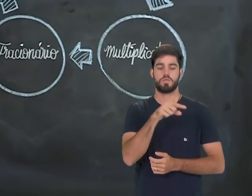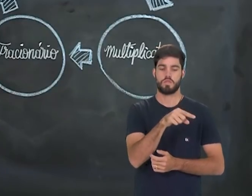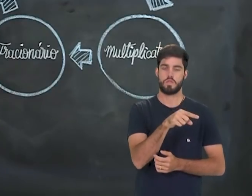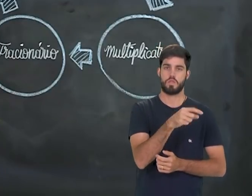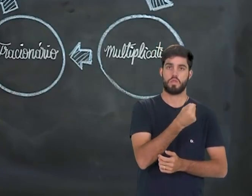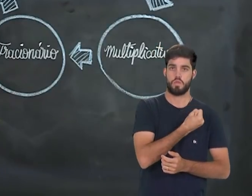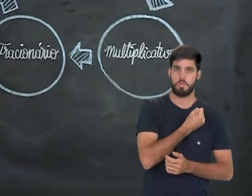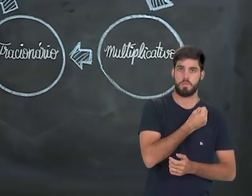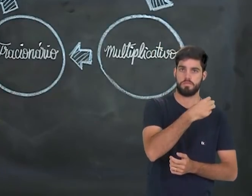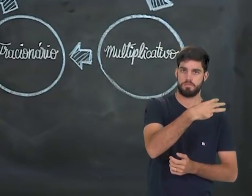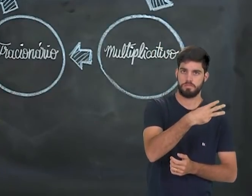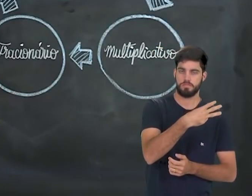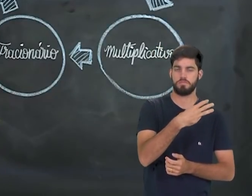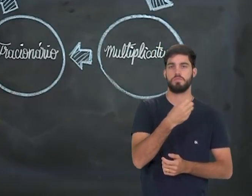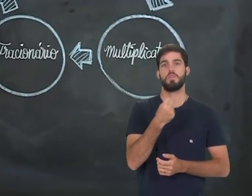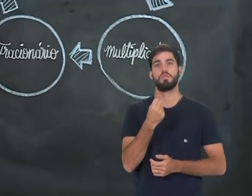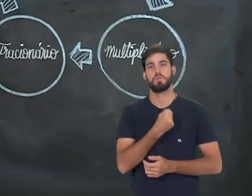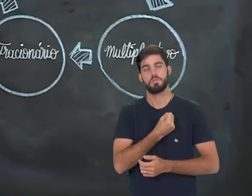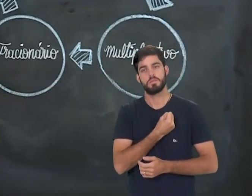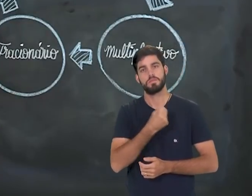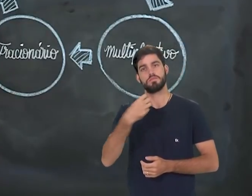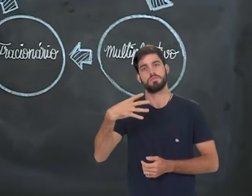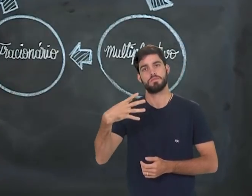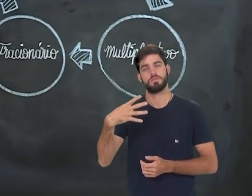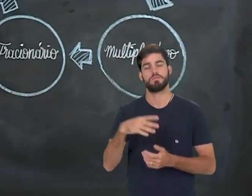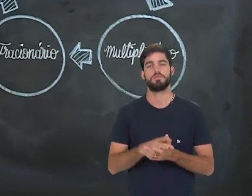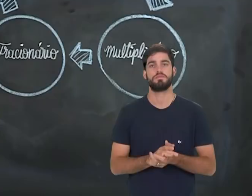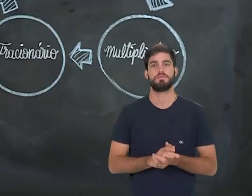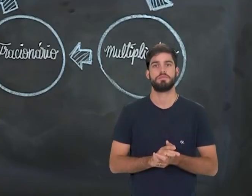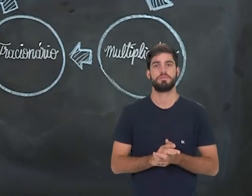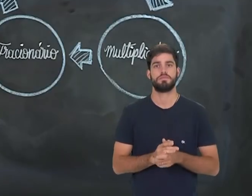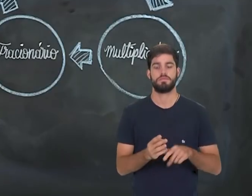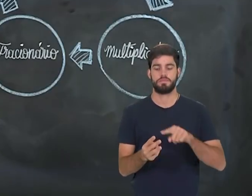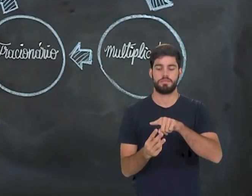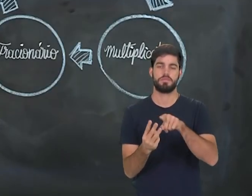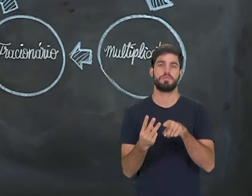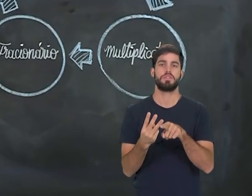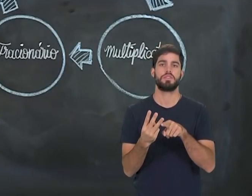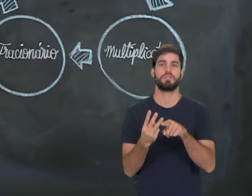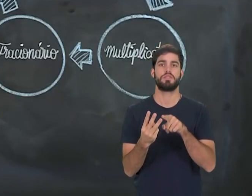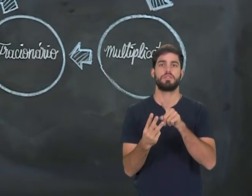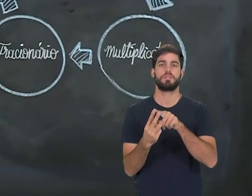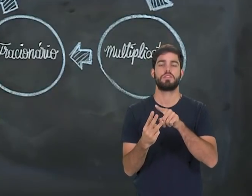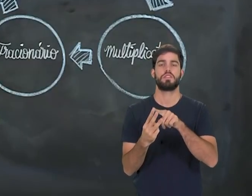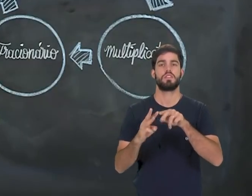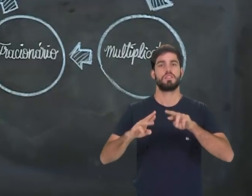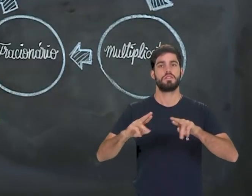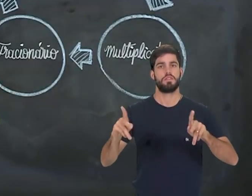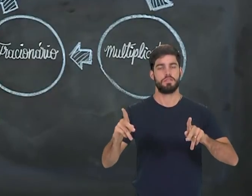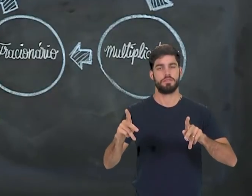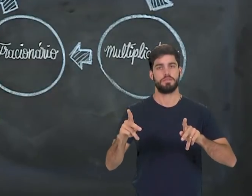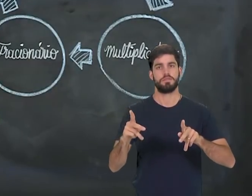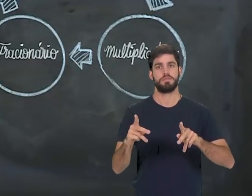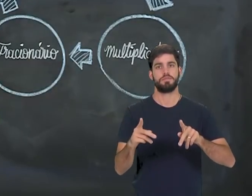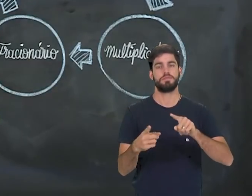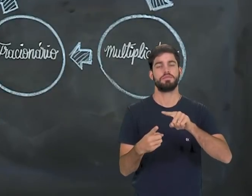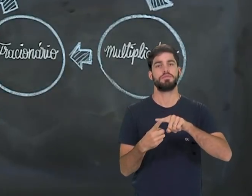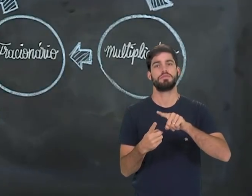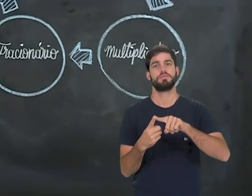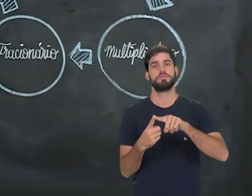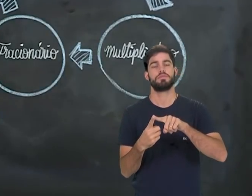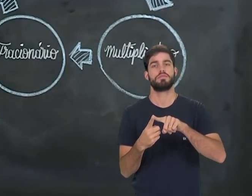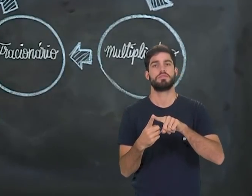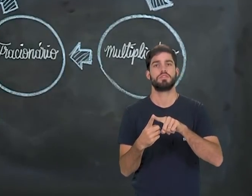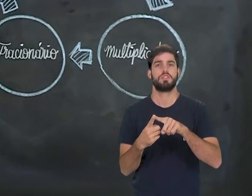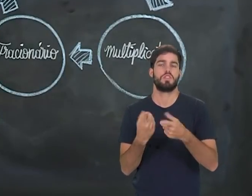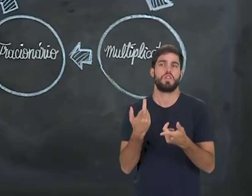algarismo 3 e o algarismo 4. Ou seja, só por aí a gente já tem três distinções. Entre os algarismos, a gente utiliza os